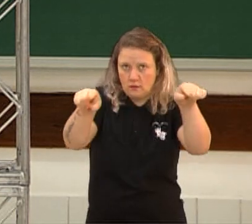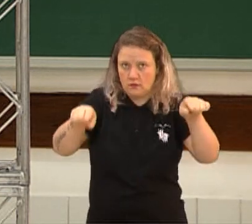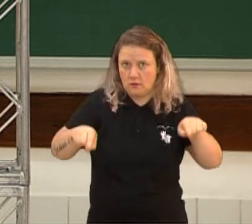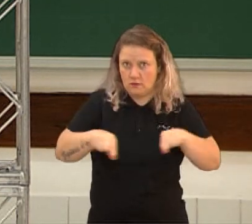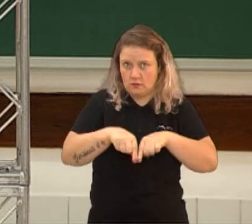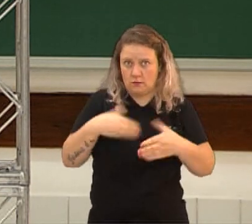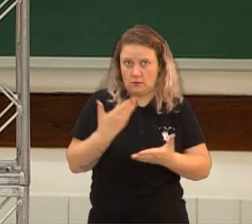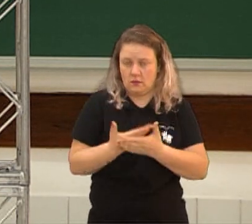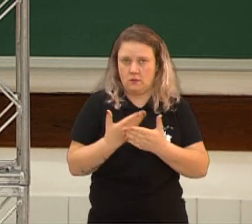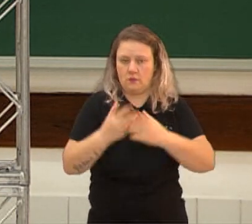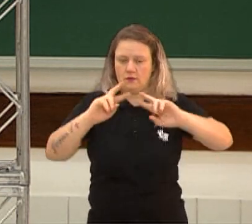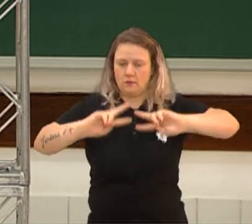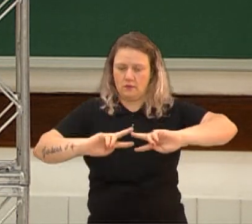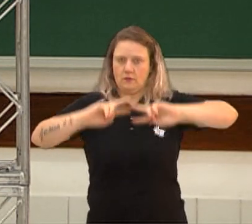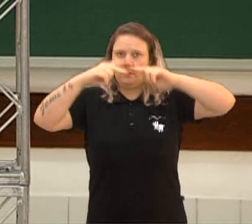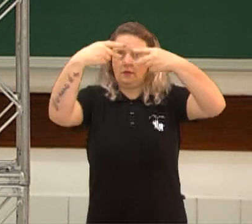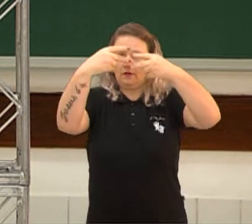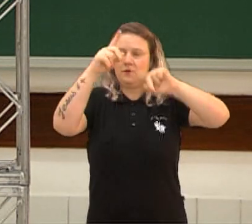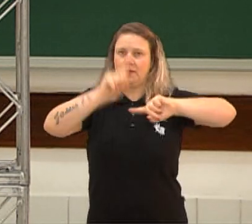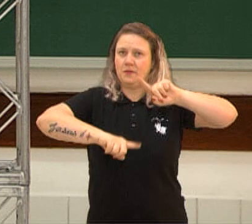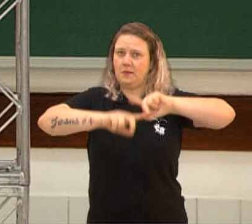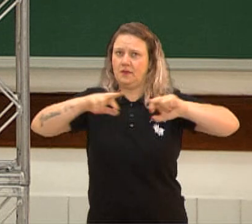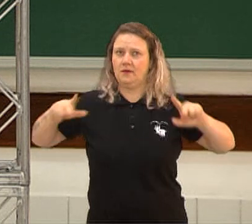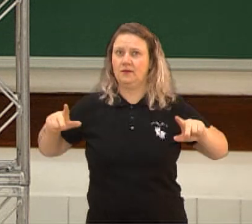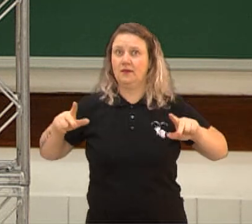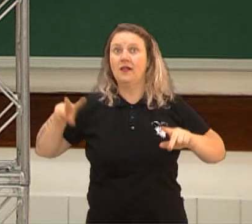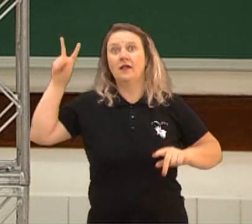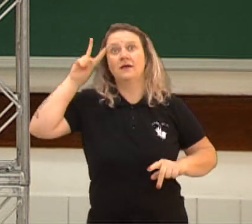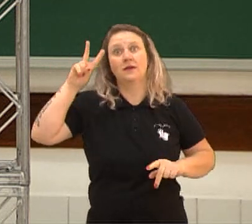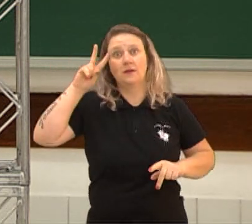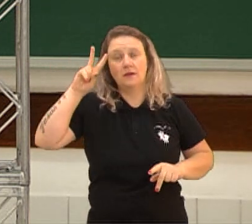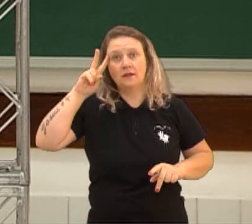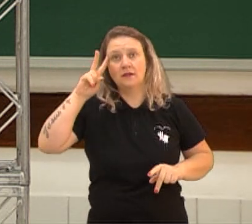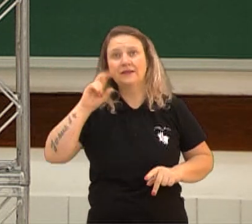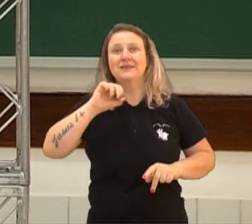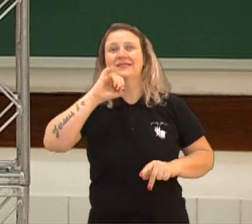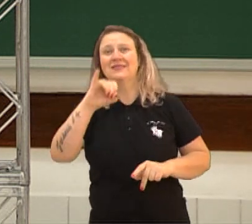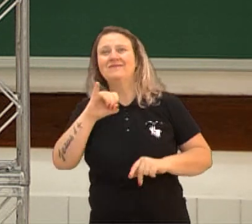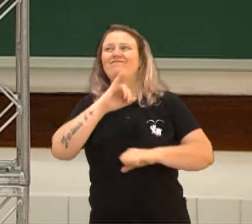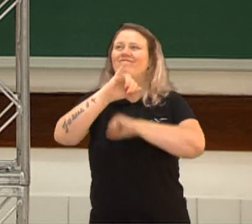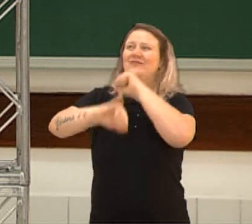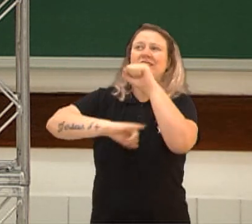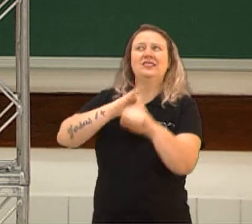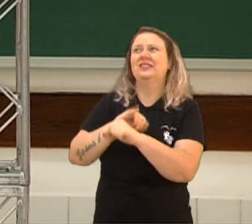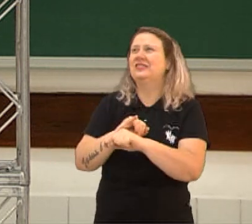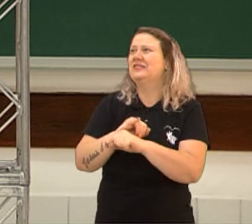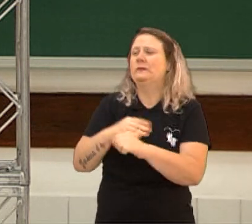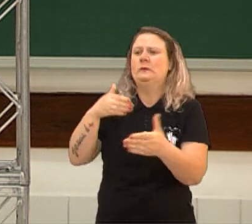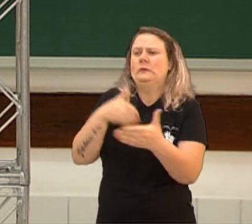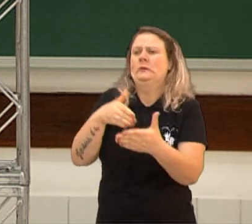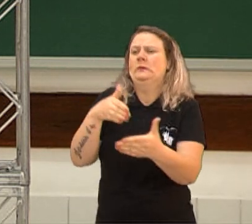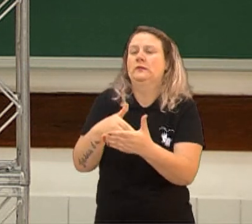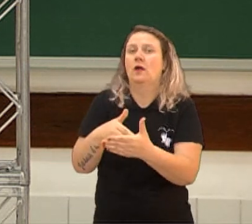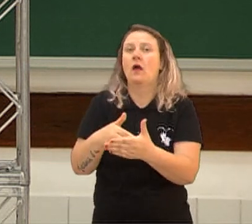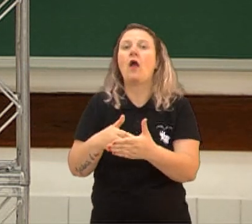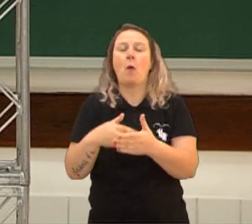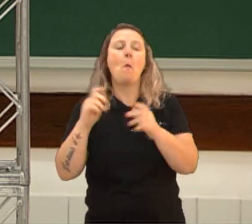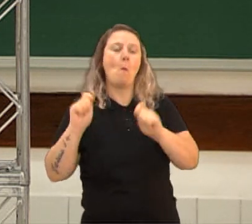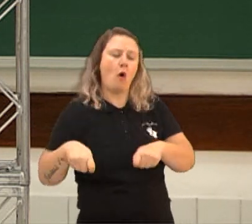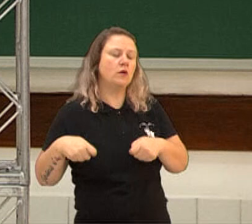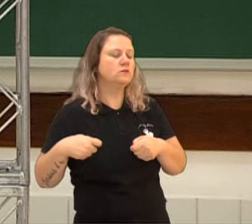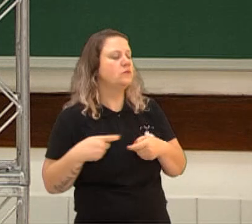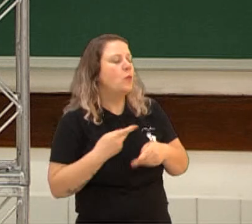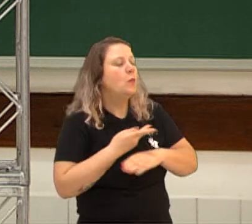ao link, acesse esse material, não deixe de acessar. Professor, estou com a internet que está difícil. Vá até a sua escola, que lá tem uma